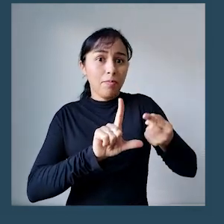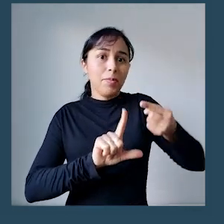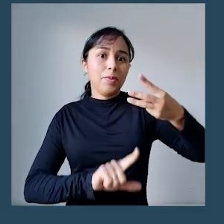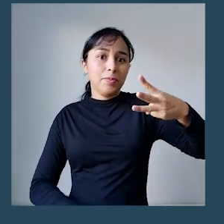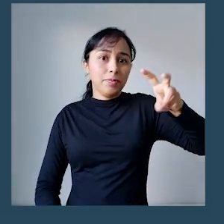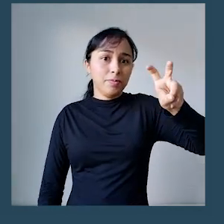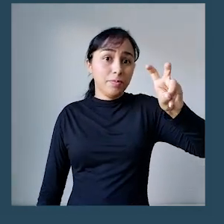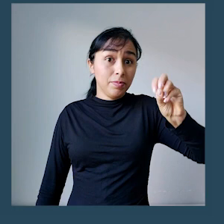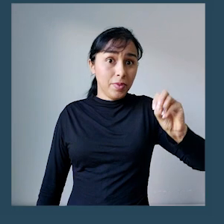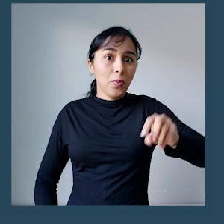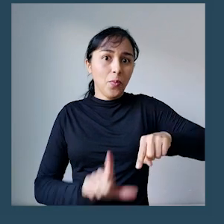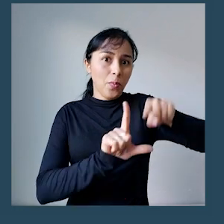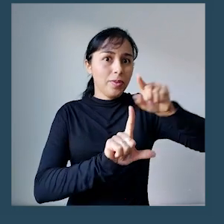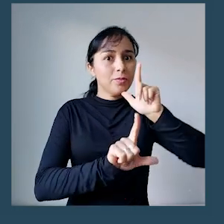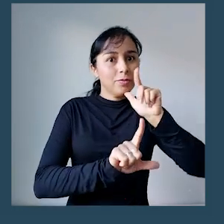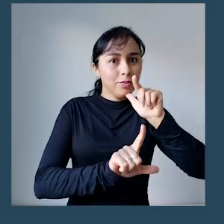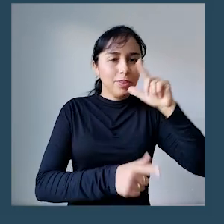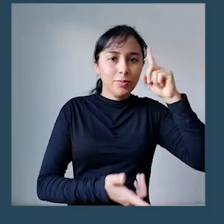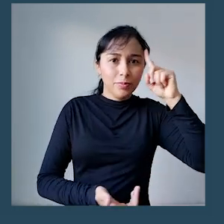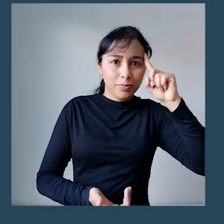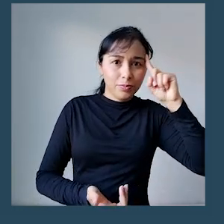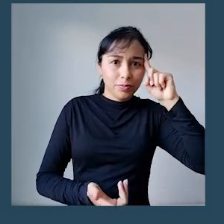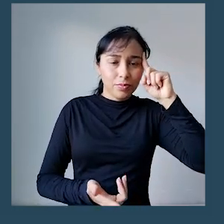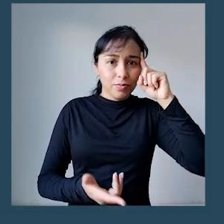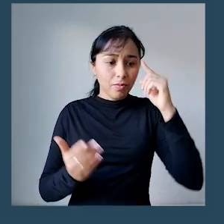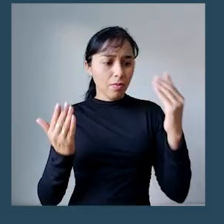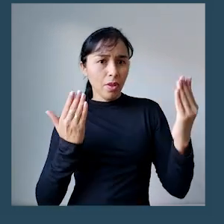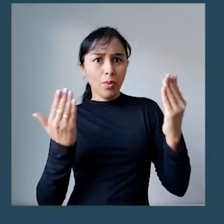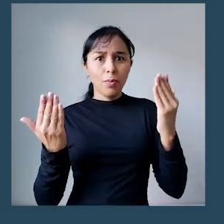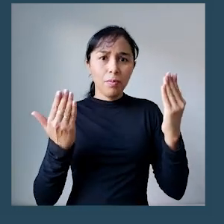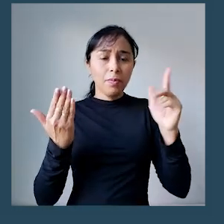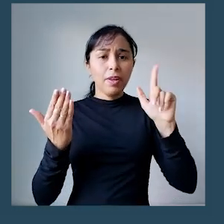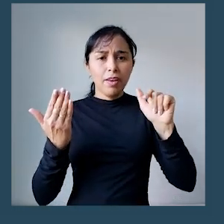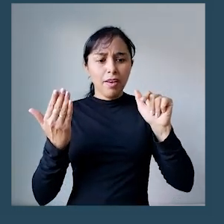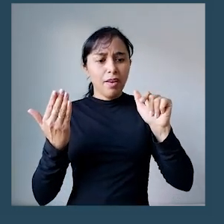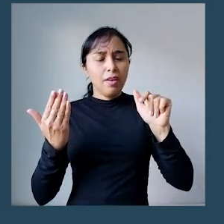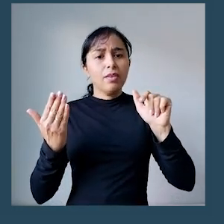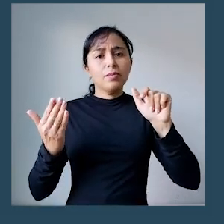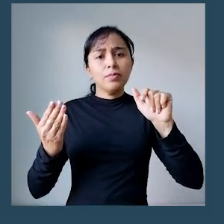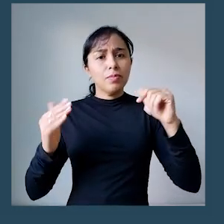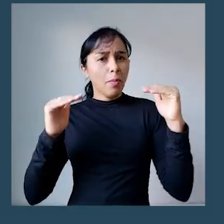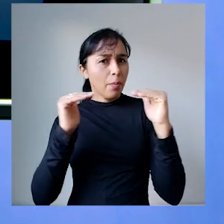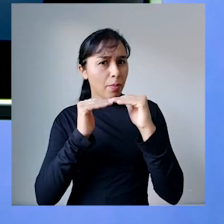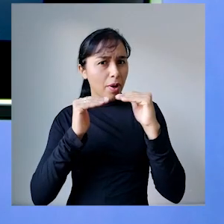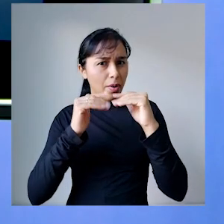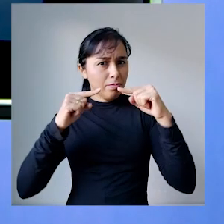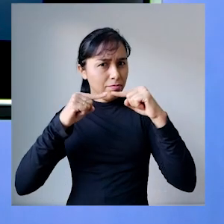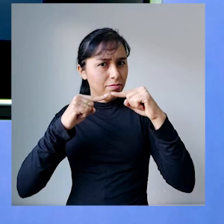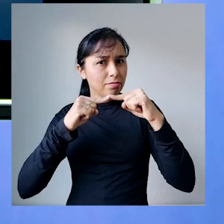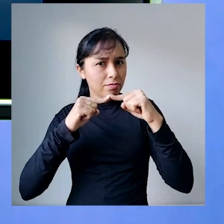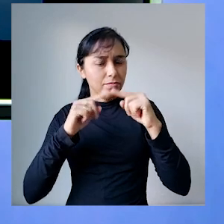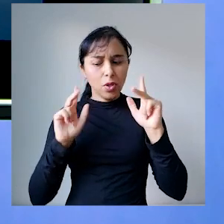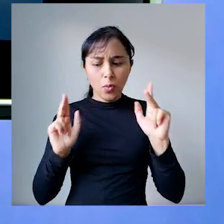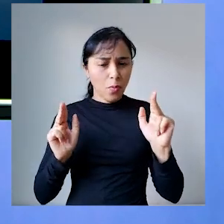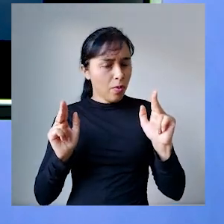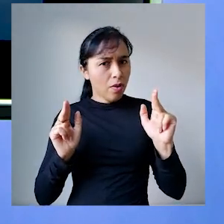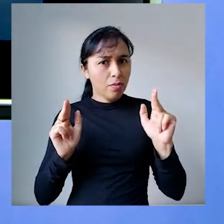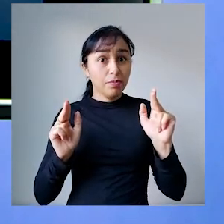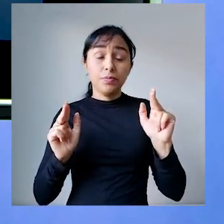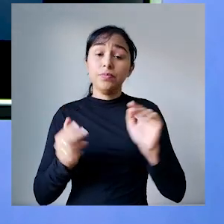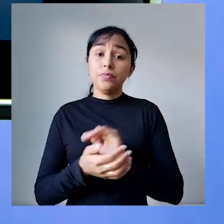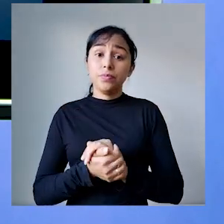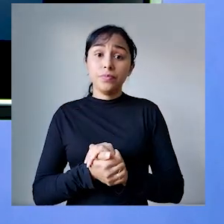E aí fica a pergunta, são grandezas diretamente proporcionais? Olha só, se a gente observar,